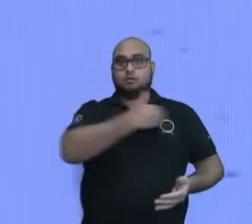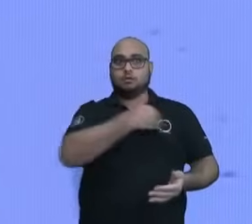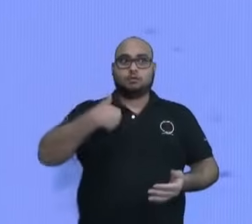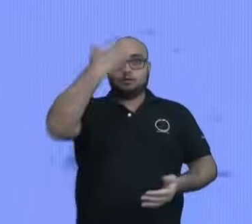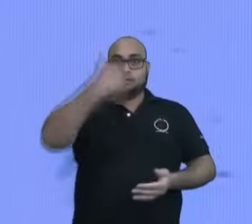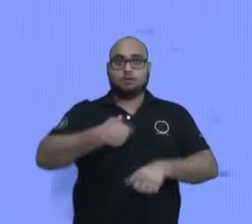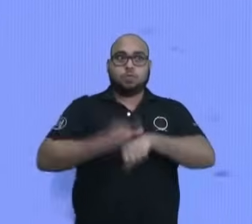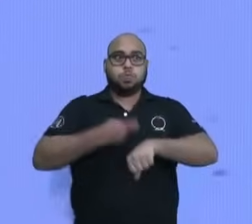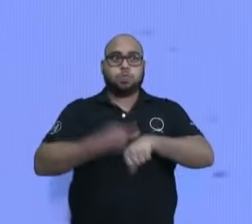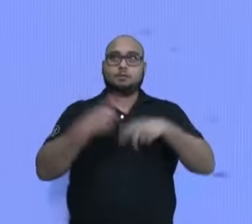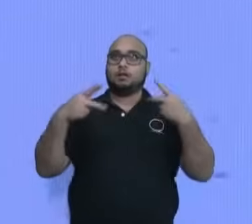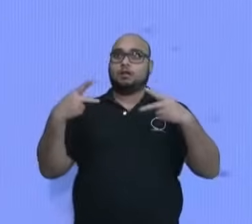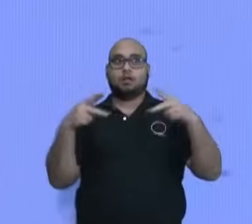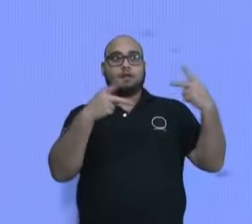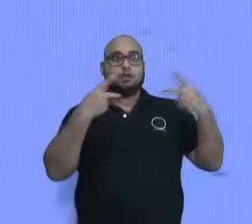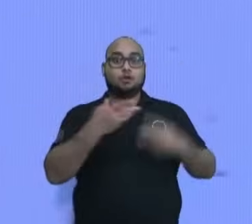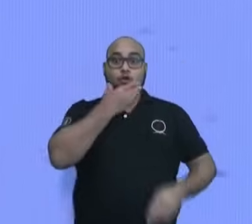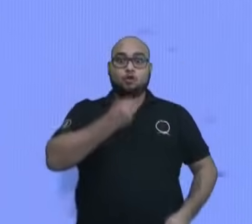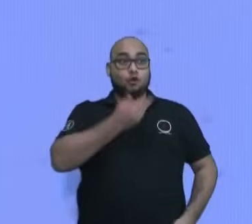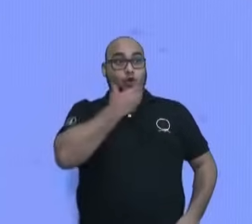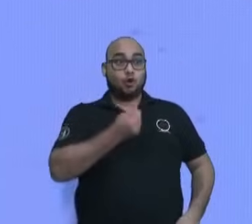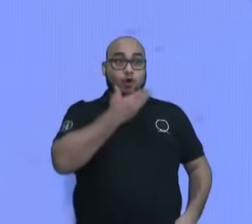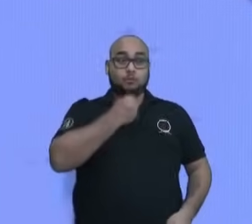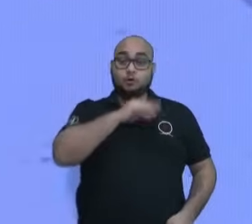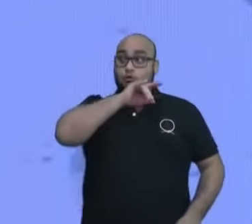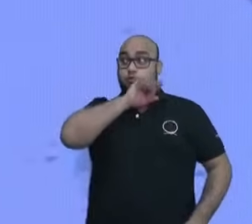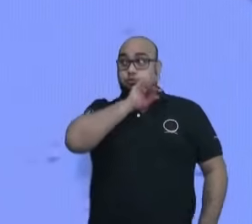que homem iracundo ai